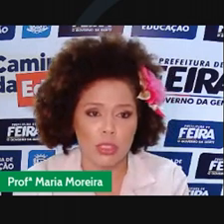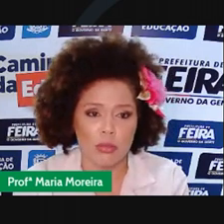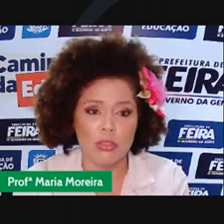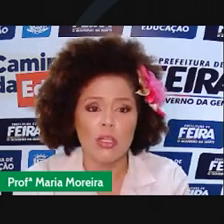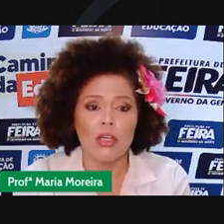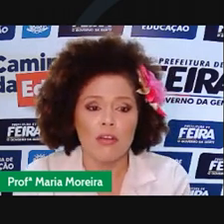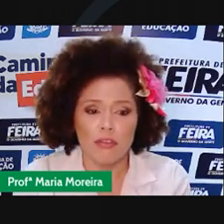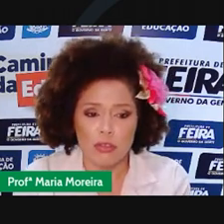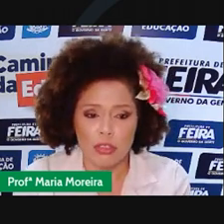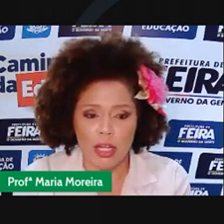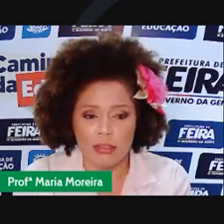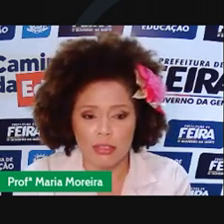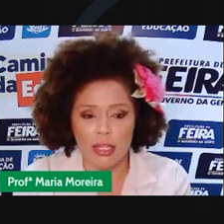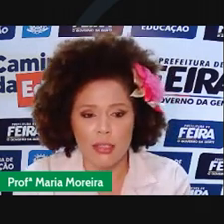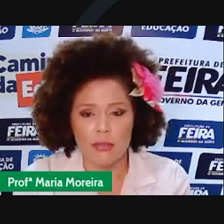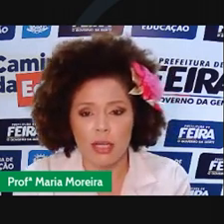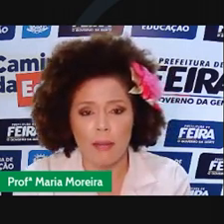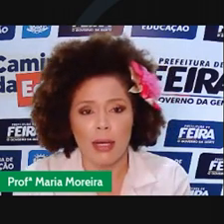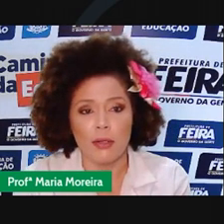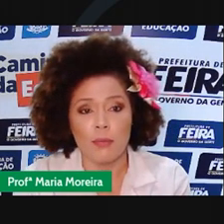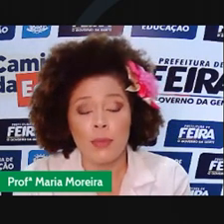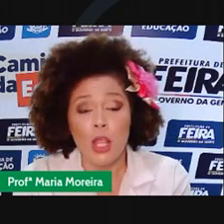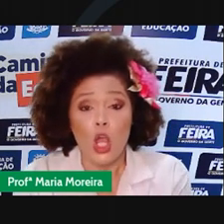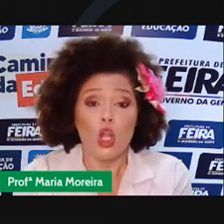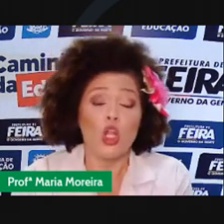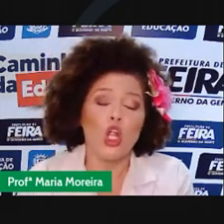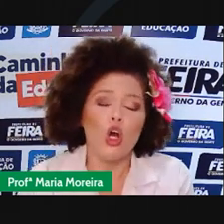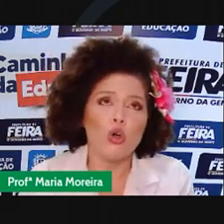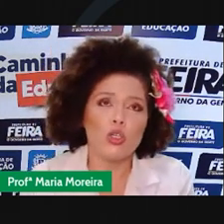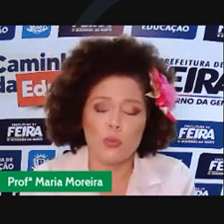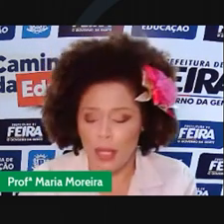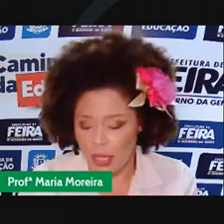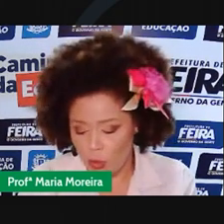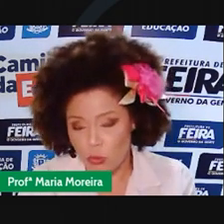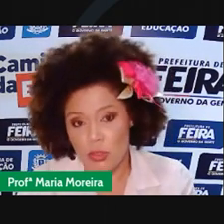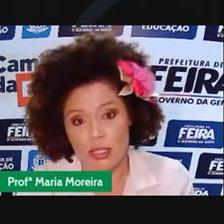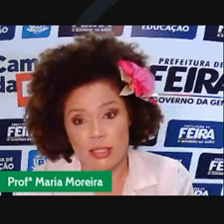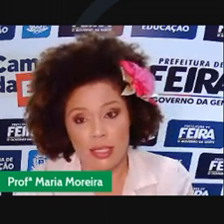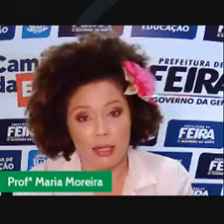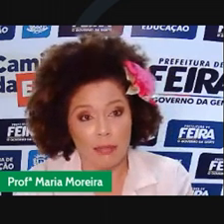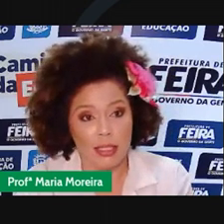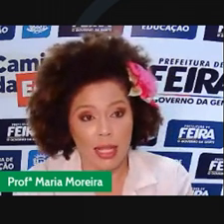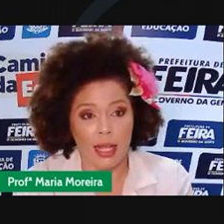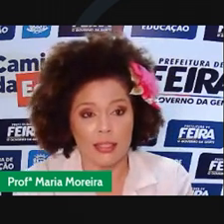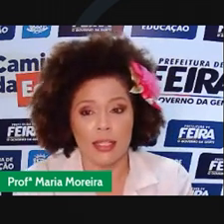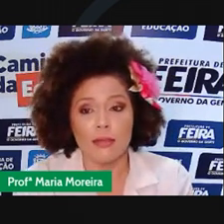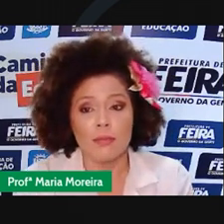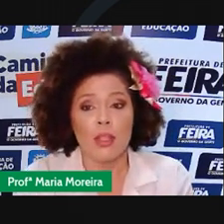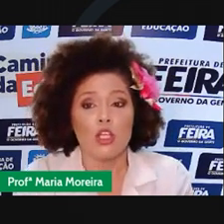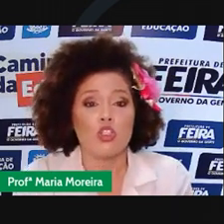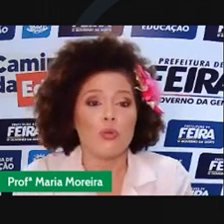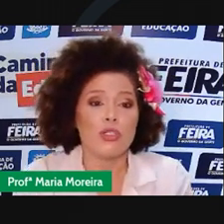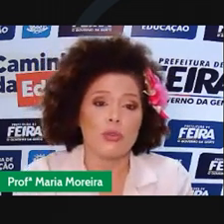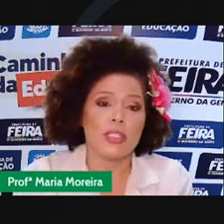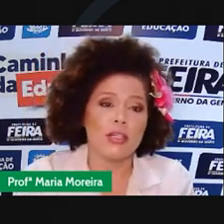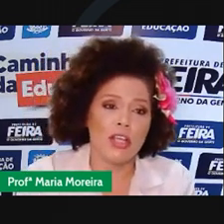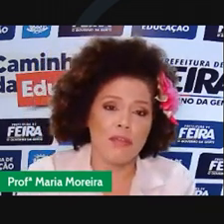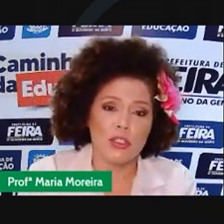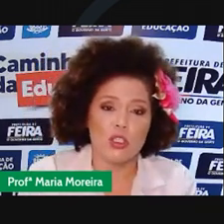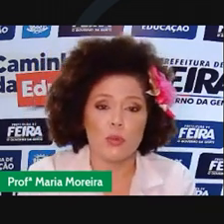dos seus funcionários né trabalho longos períodos sem se alimentar né